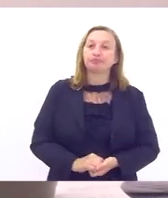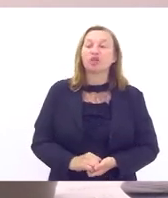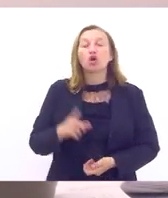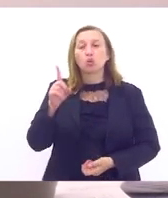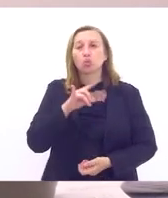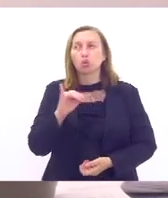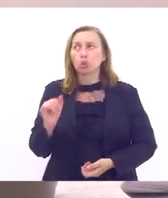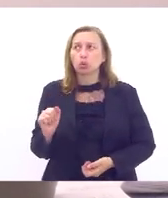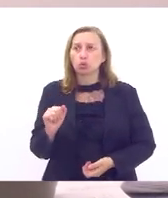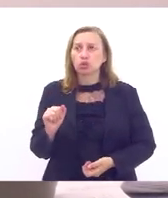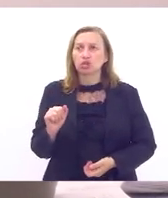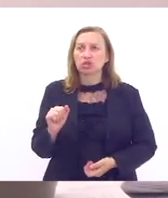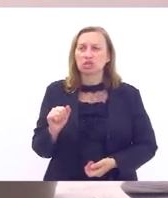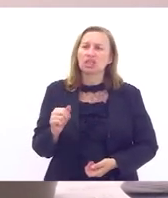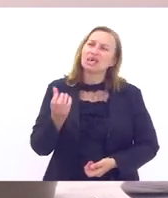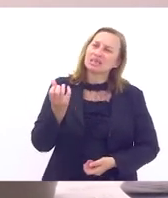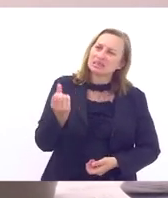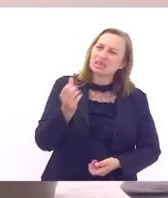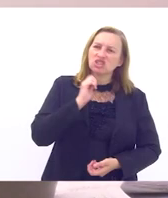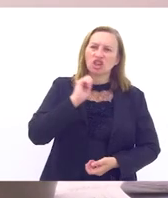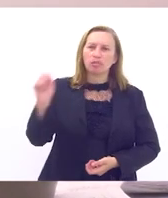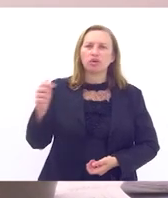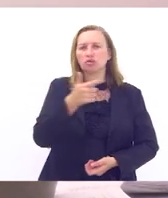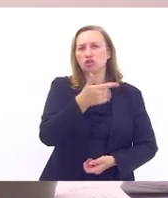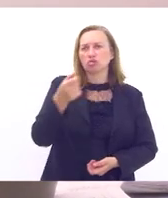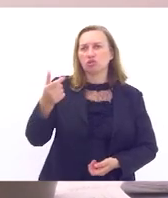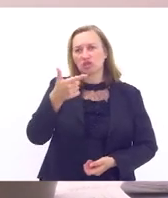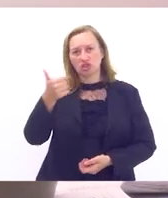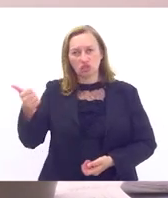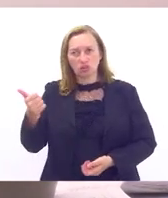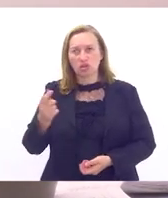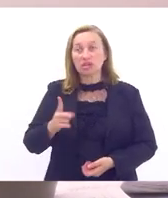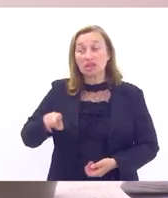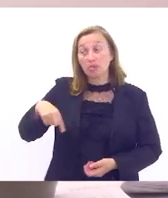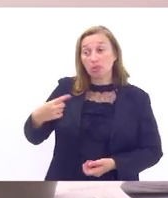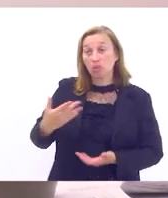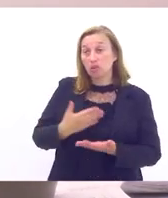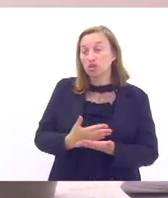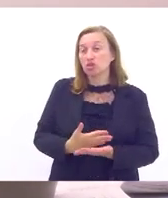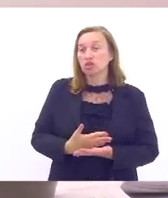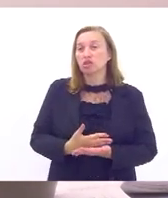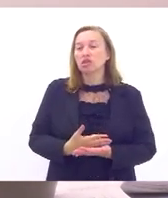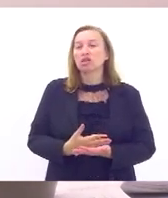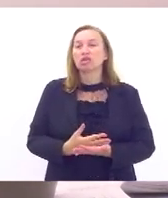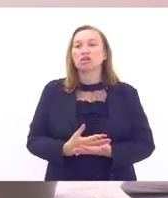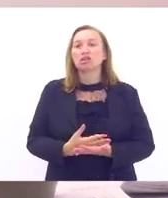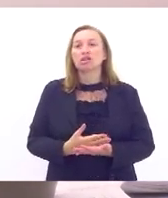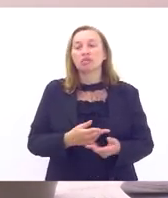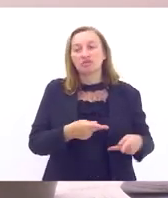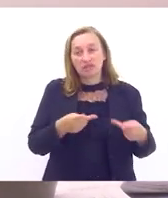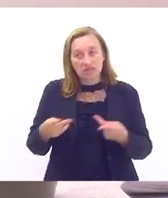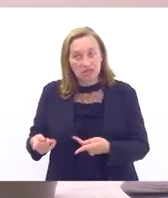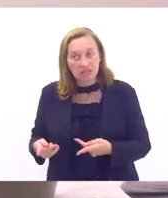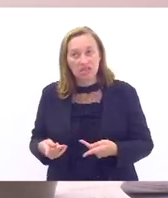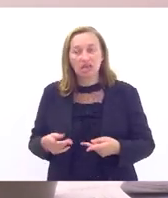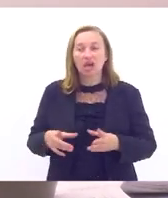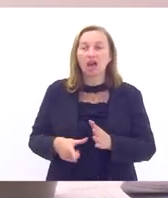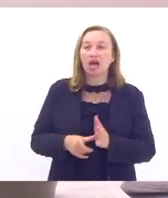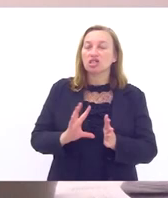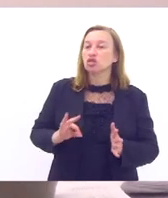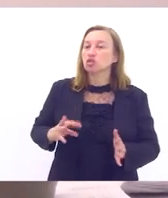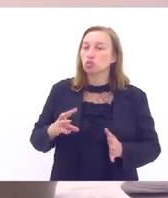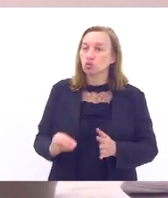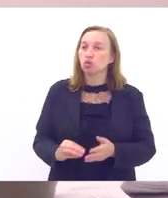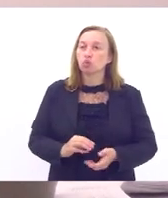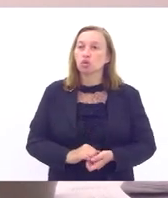dia 6 de abril de 2022, portanto, logo no início da minha titularidade, antes desses fatos,